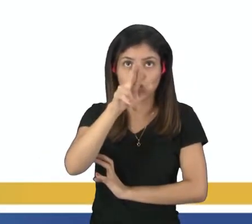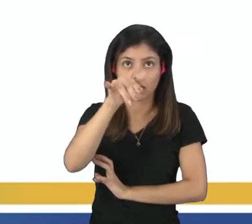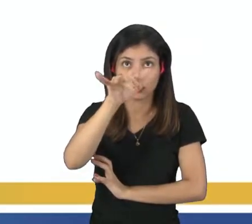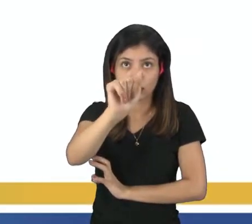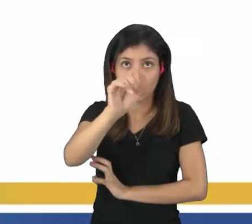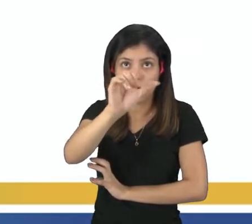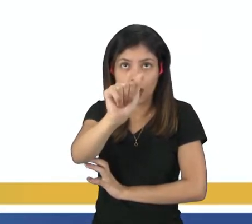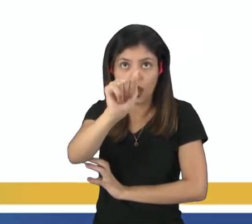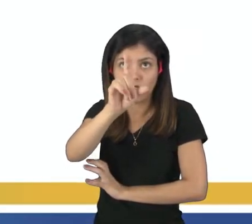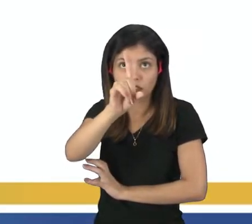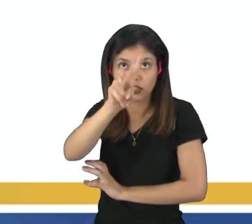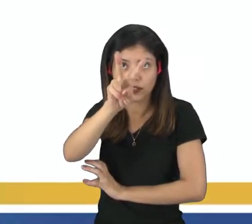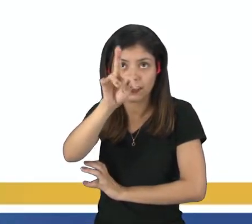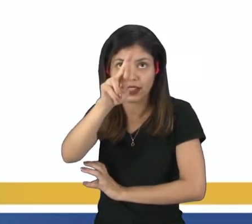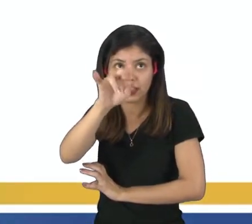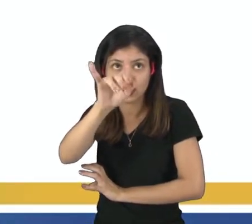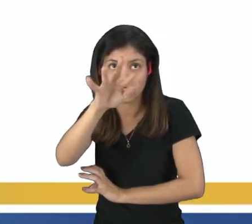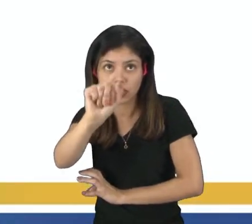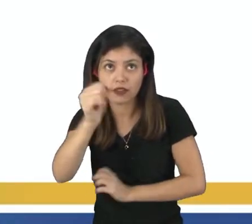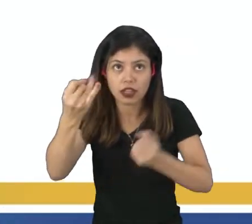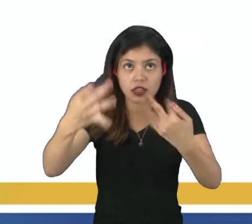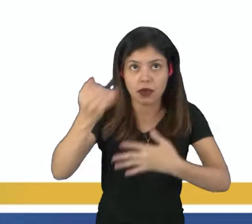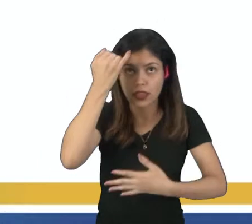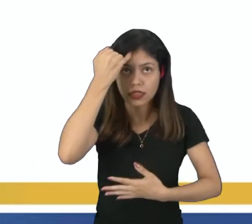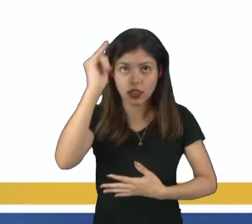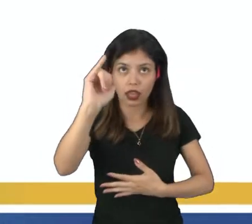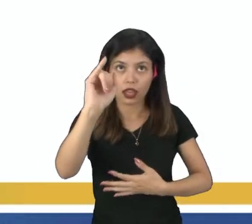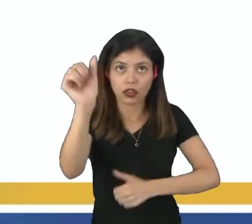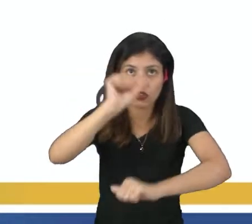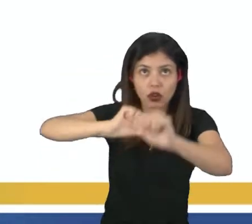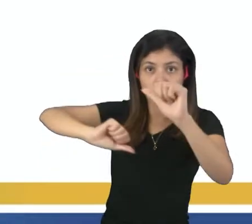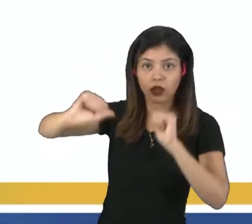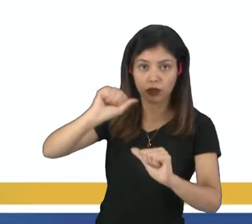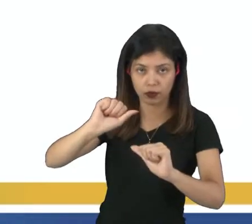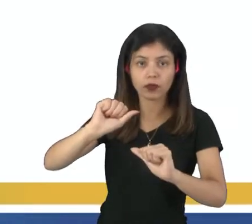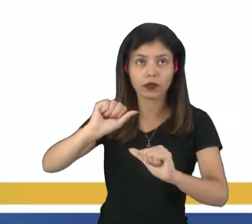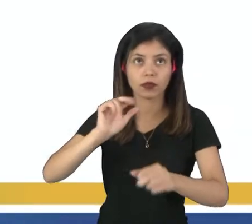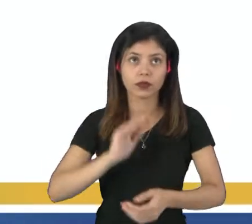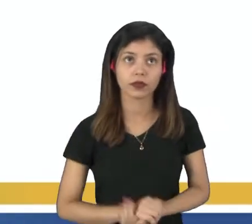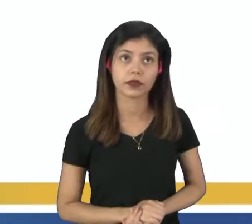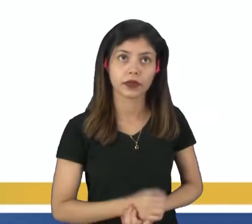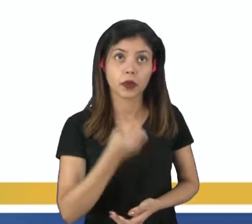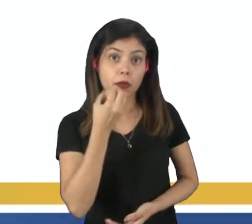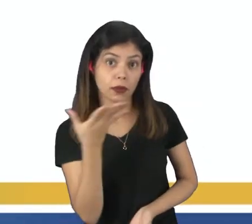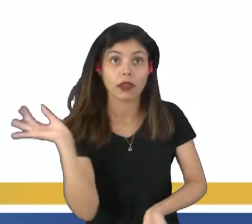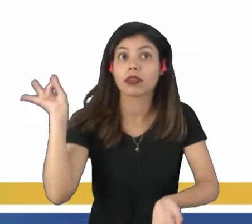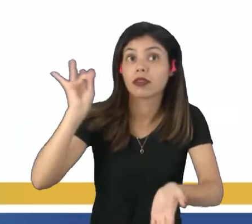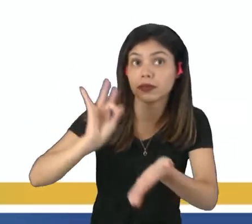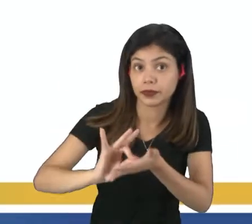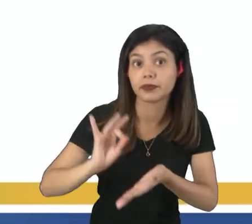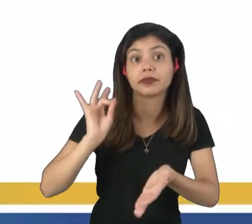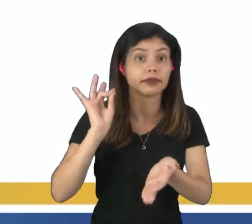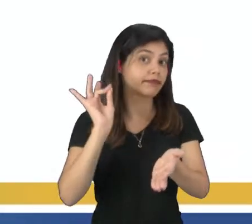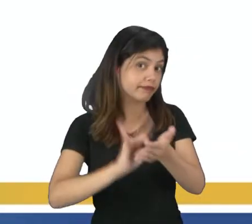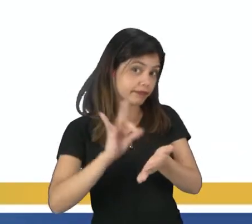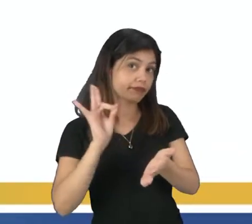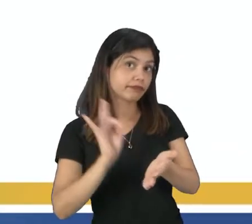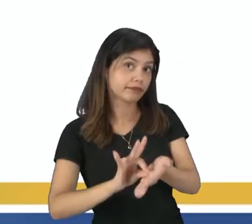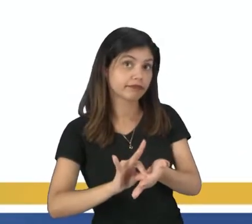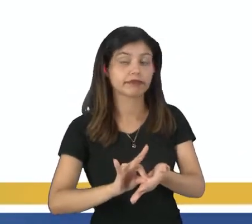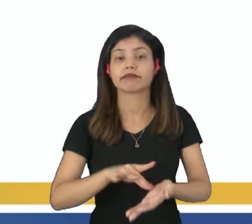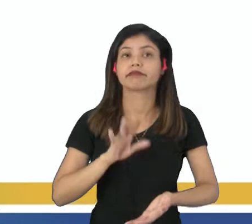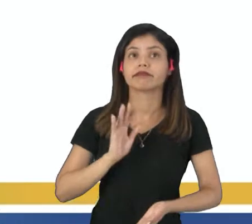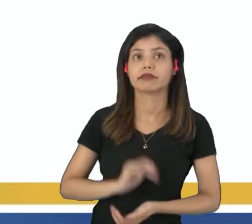adversativa, que exprime a ideia de oposição, contrariedade. Bom, quando ele diz, né?